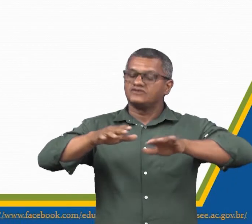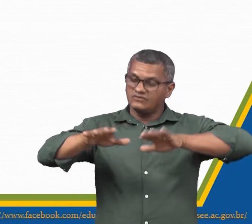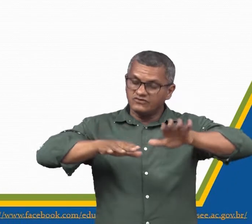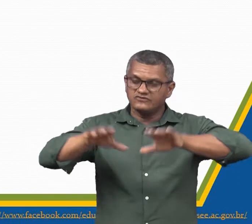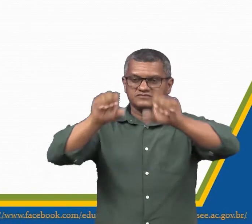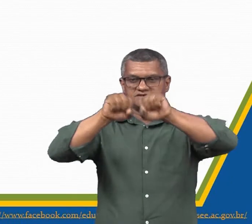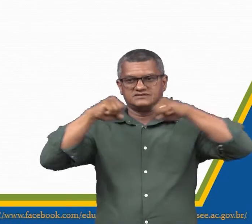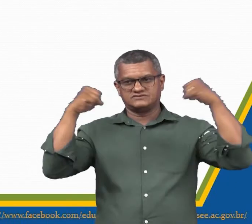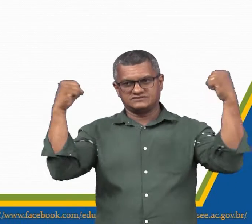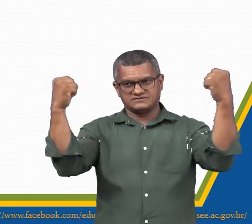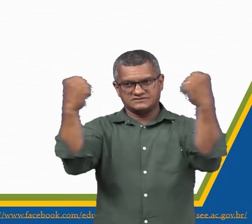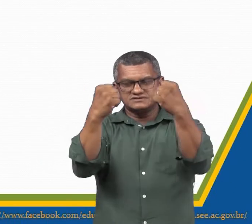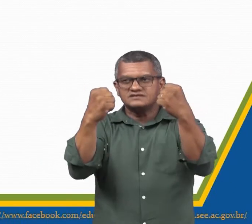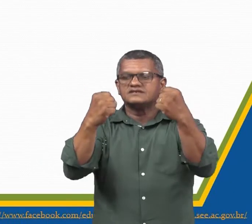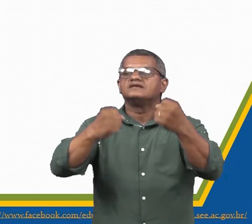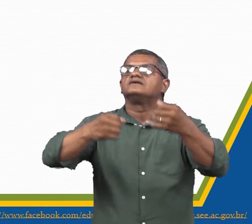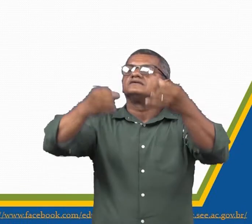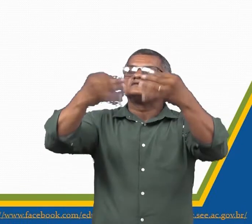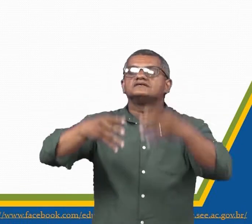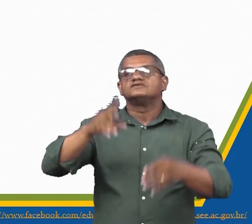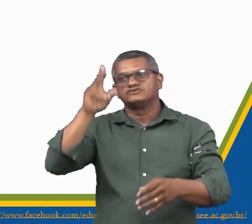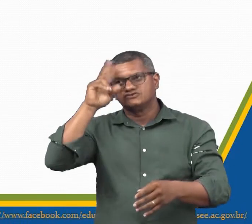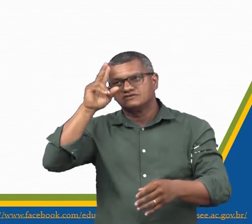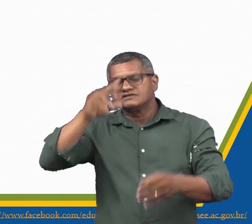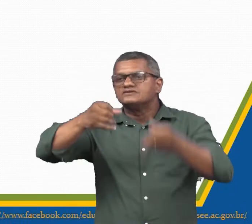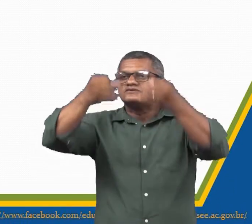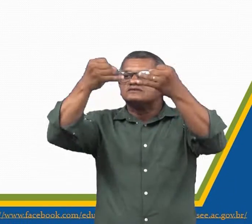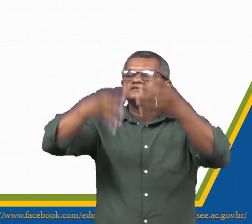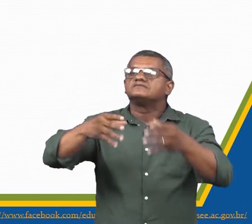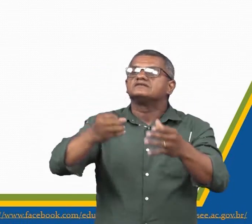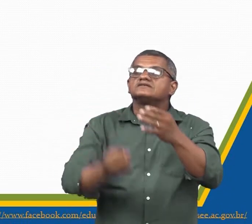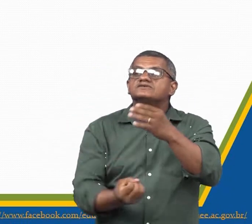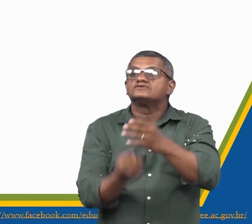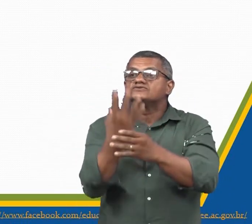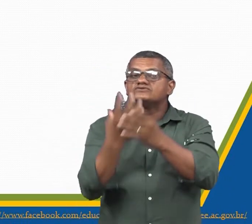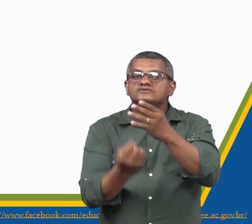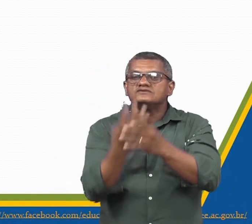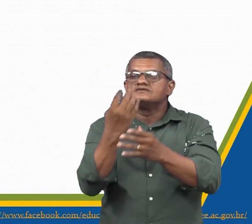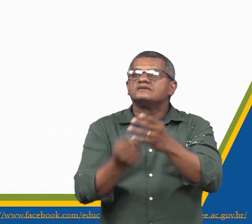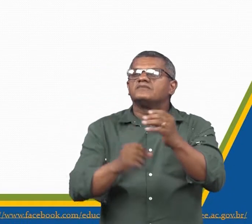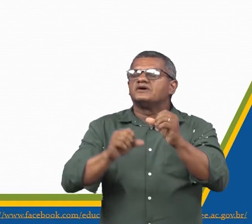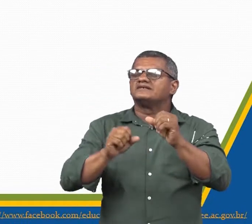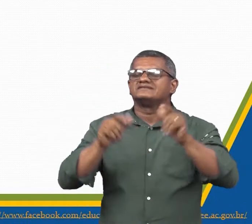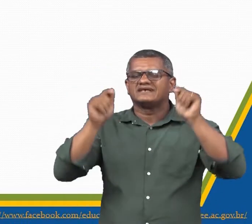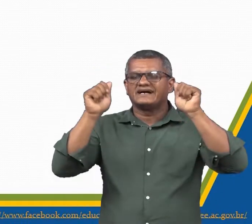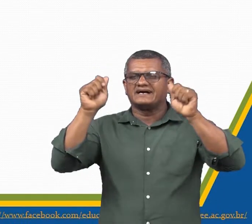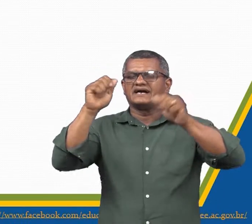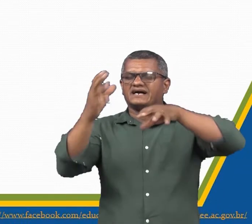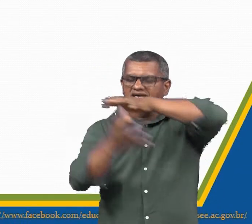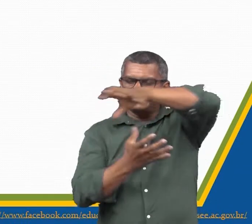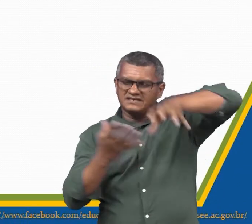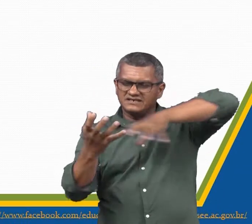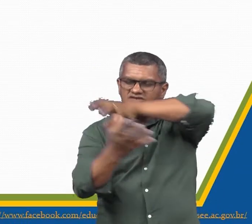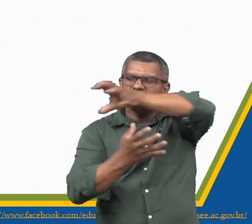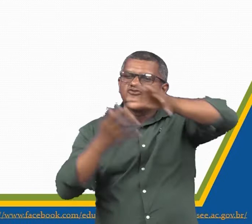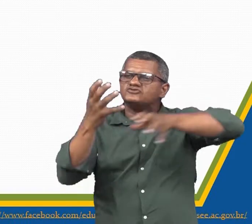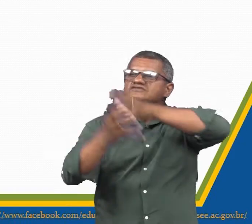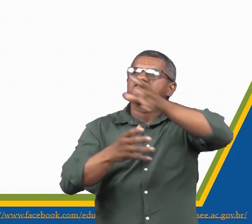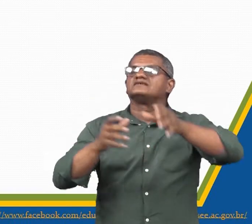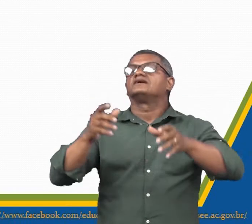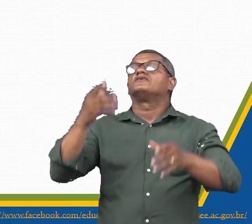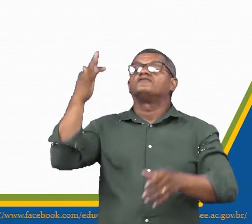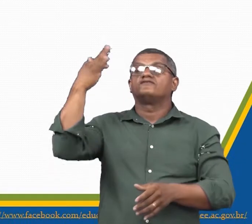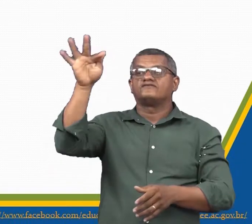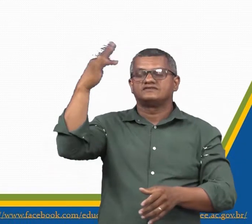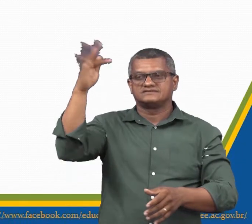que, segundo os historiadores, surgiu após a Revolução Francesa e que se fortaleceu na Inglaterra